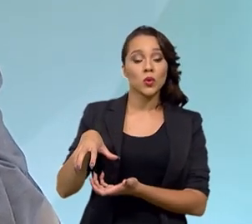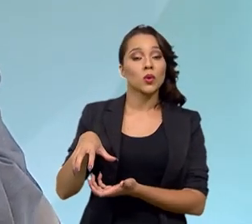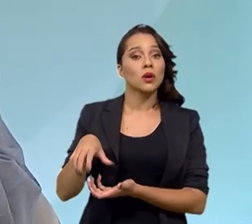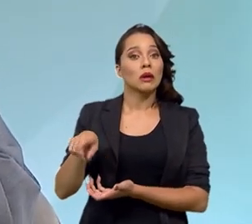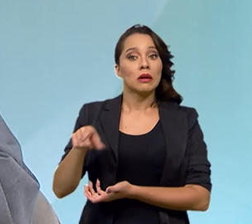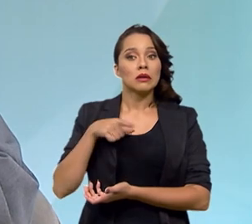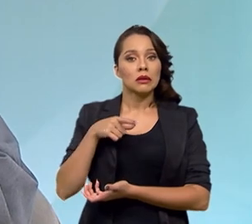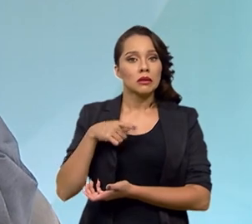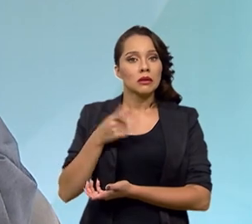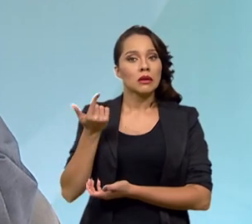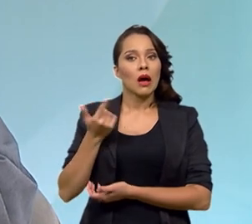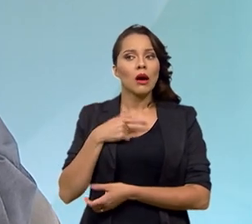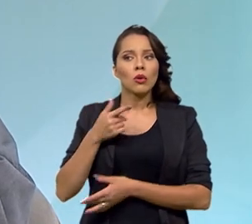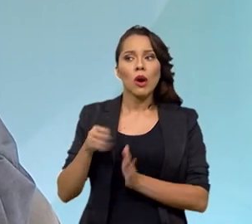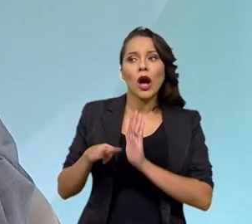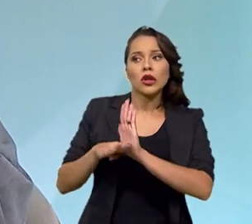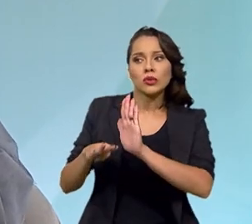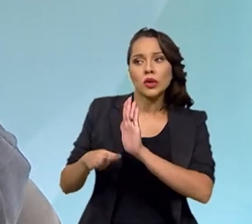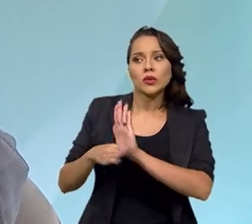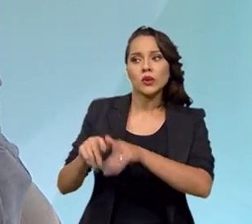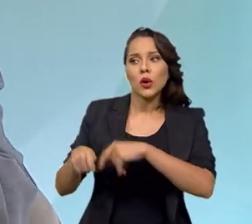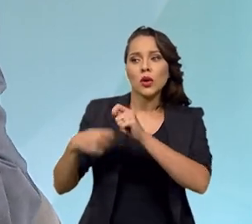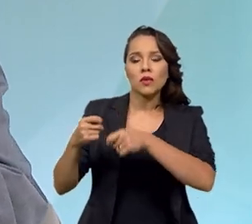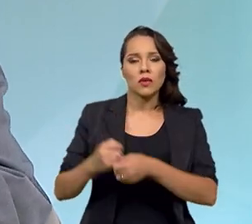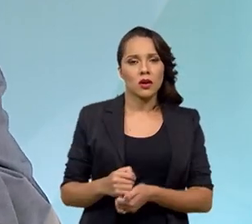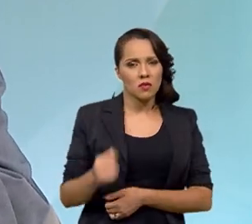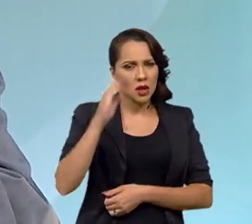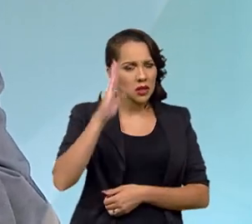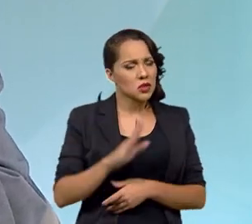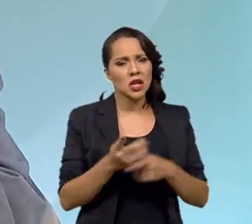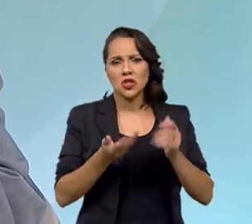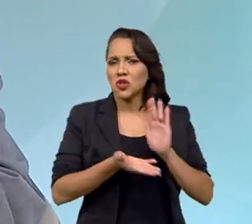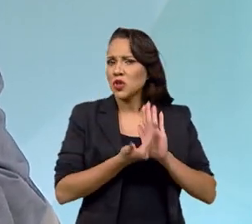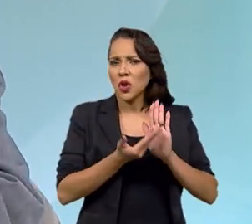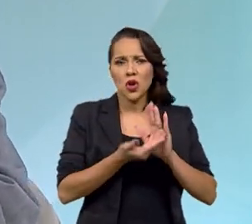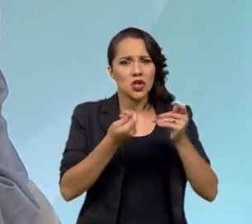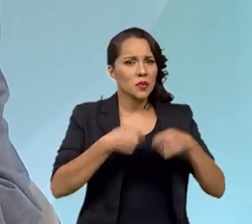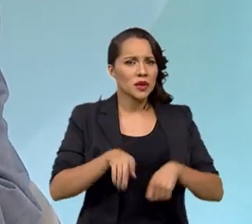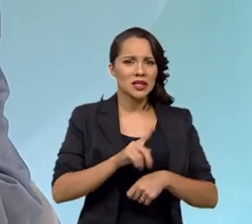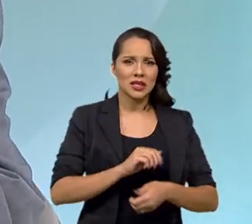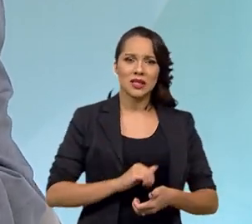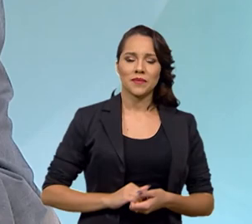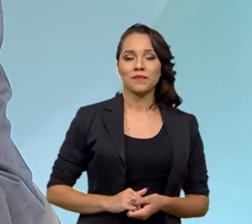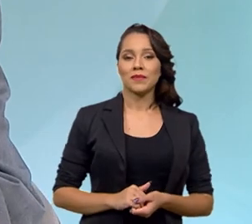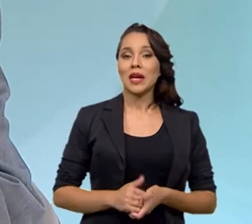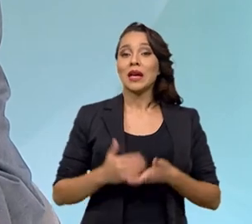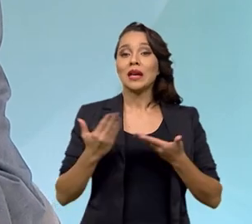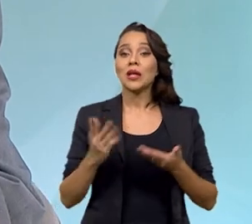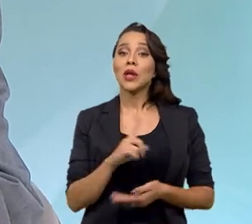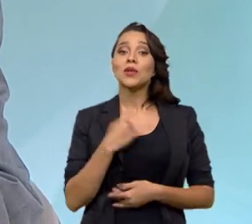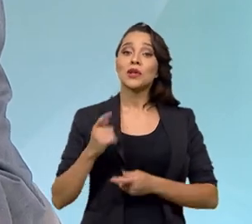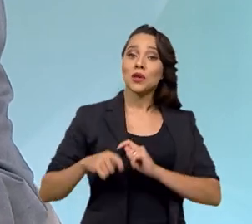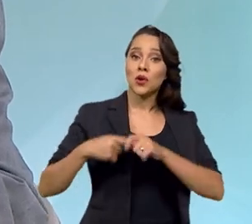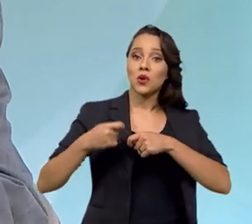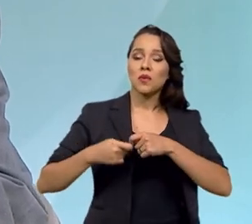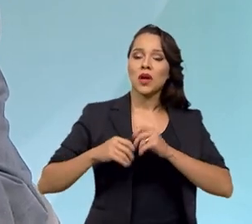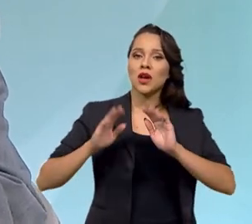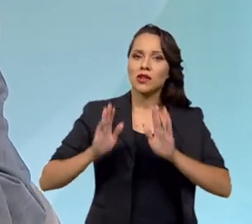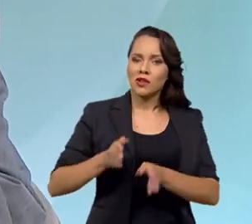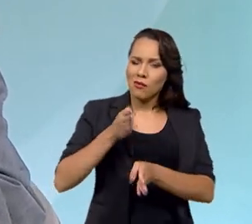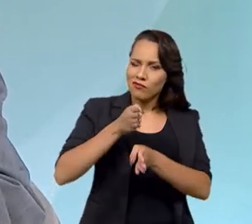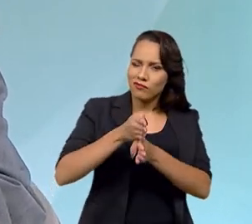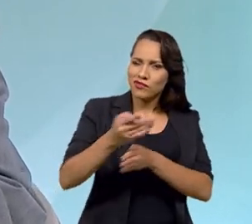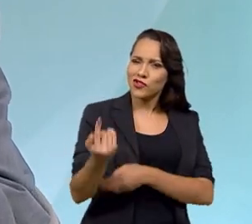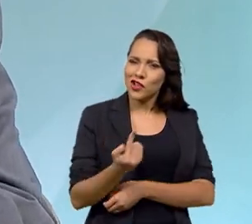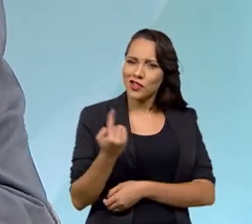está com benefício artificiais na economia nós já retiramos os nossos Ou seja a nossa economia já tá